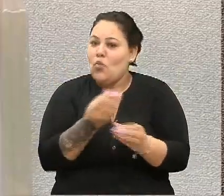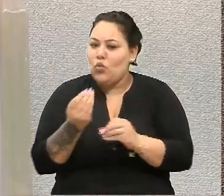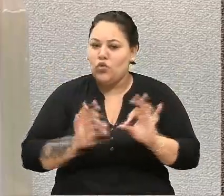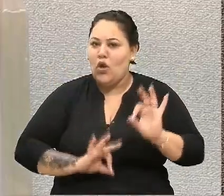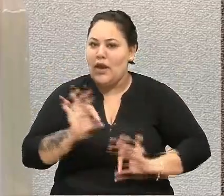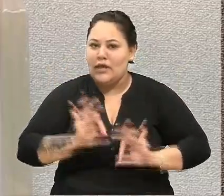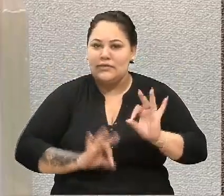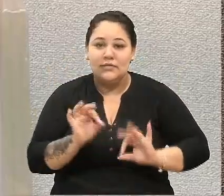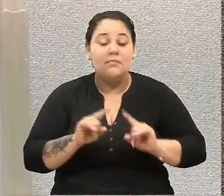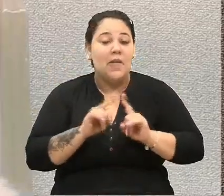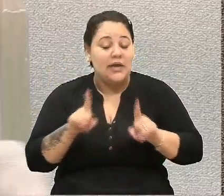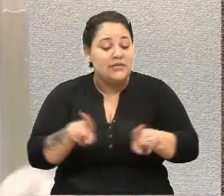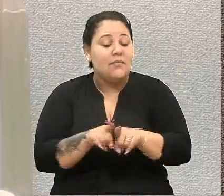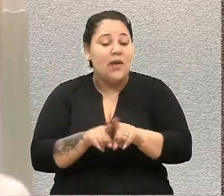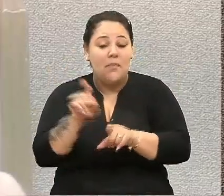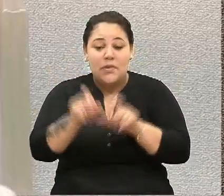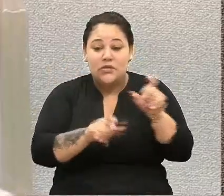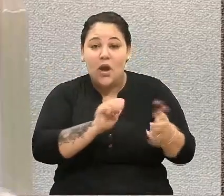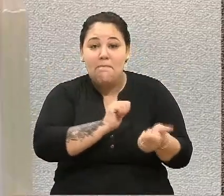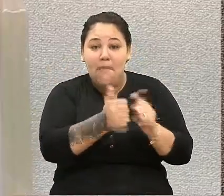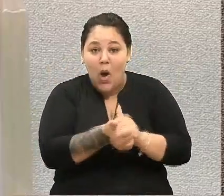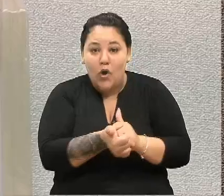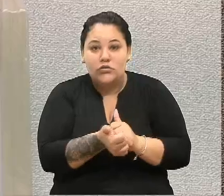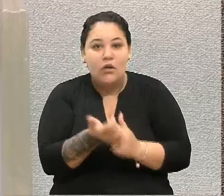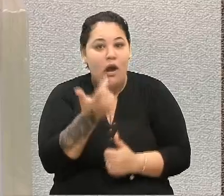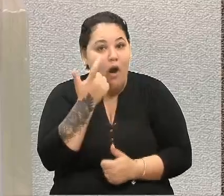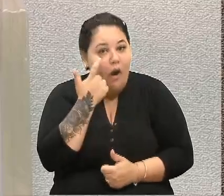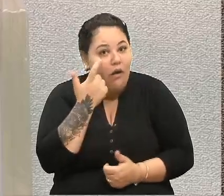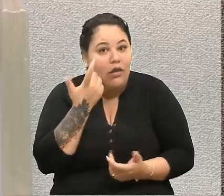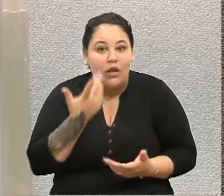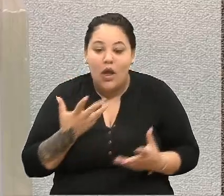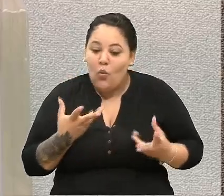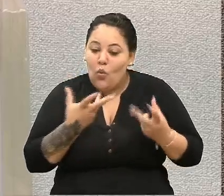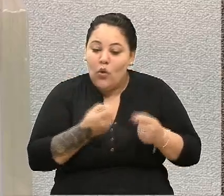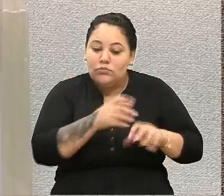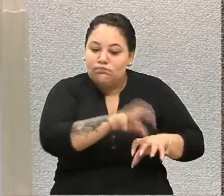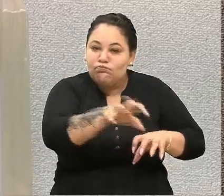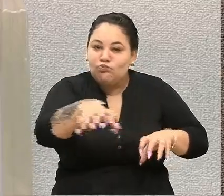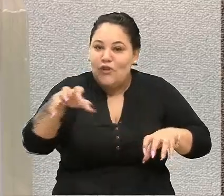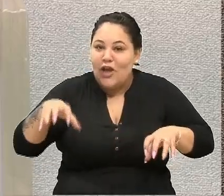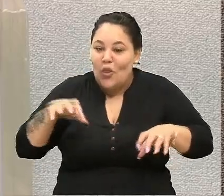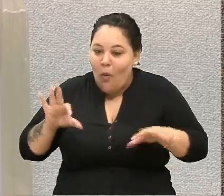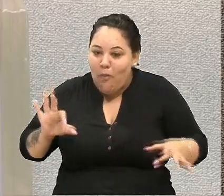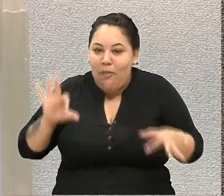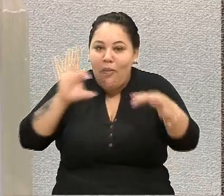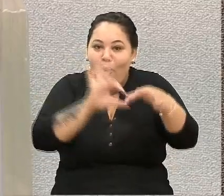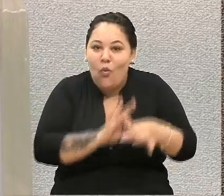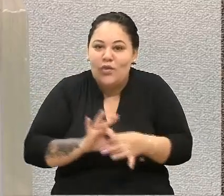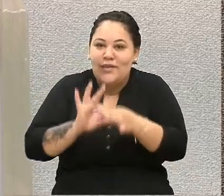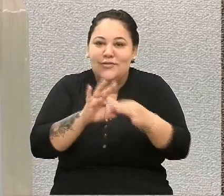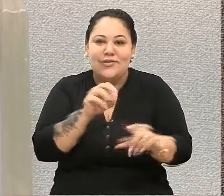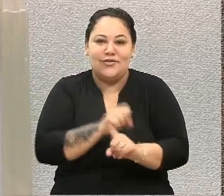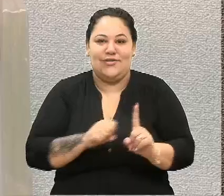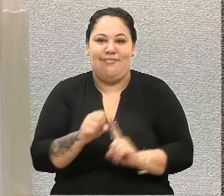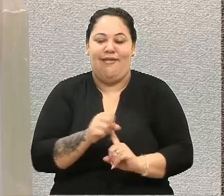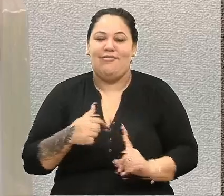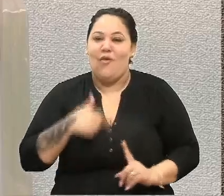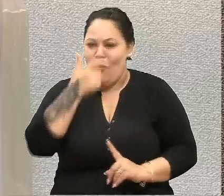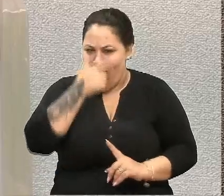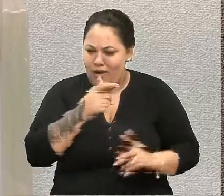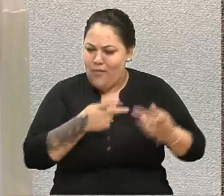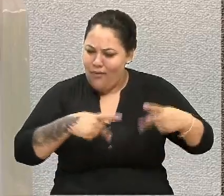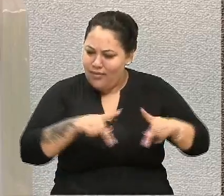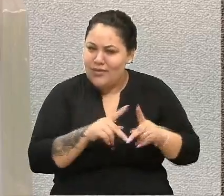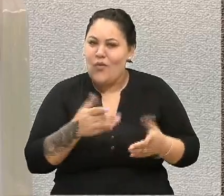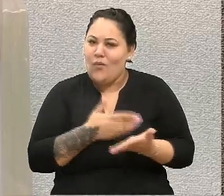mas muitos atletas, muitas pessoas, enfim. Olha quantos setores da sociedade estão envolvidos. Então, eu acho que a nossa população tem que se acostumar